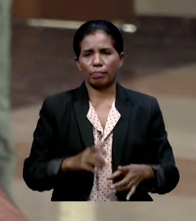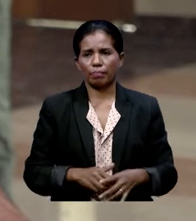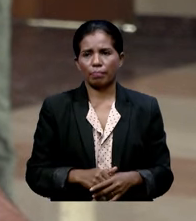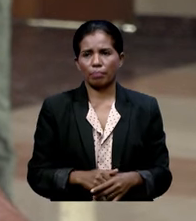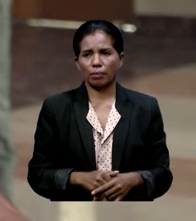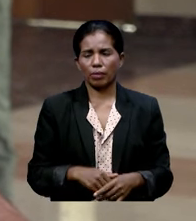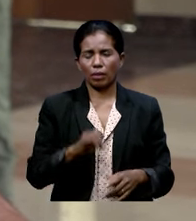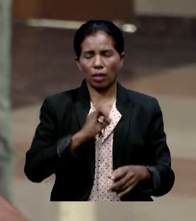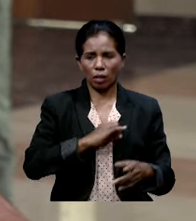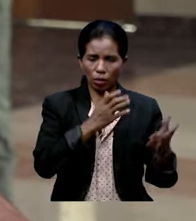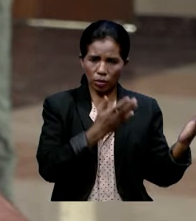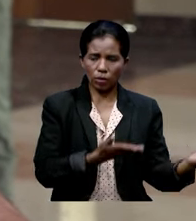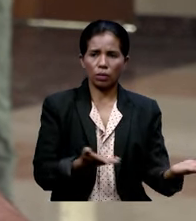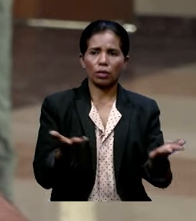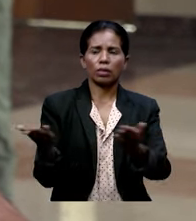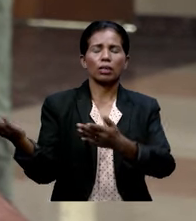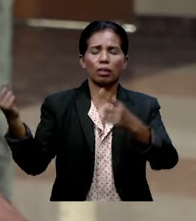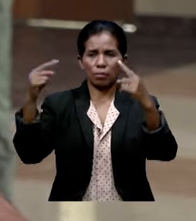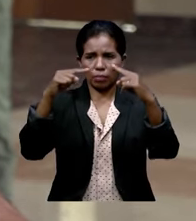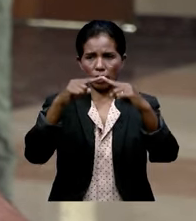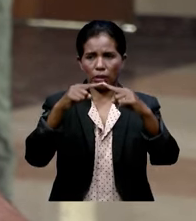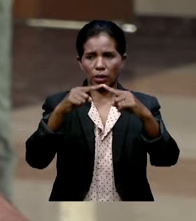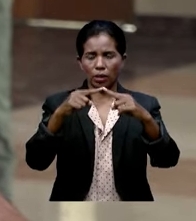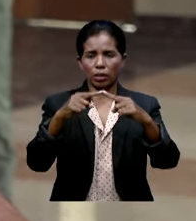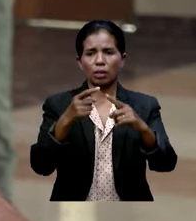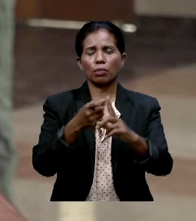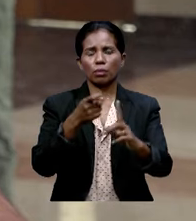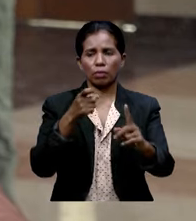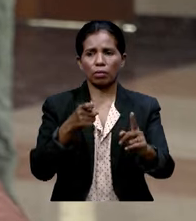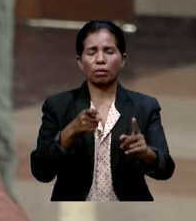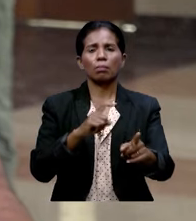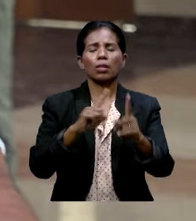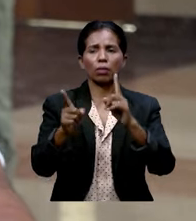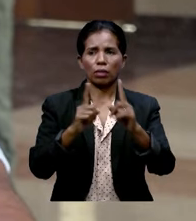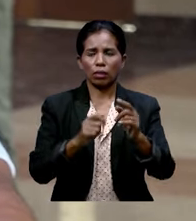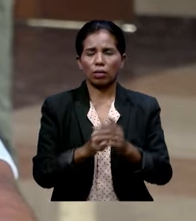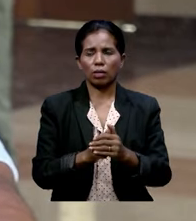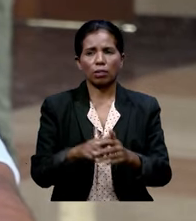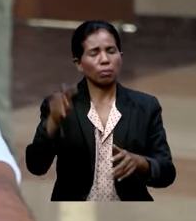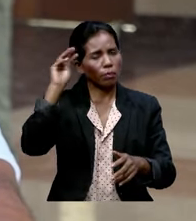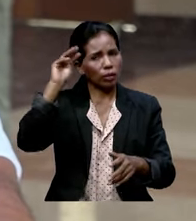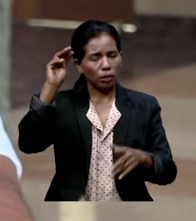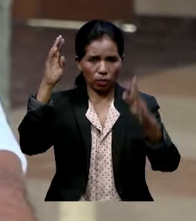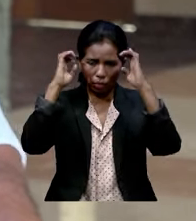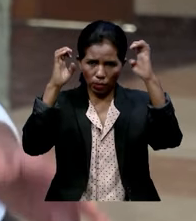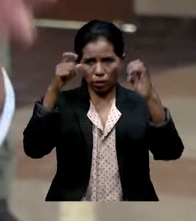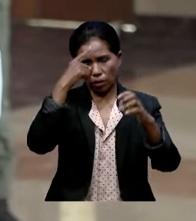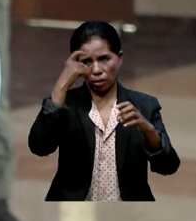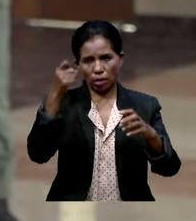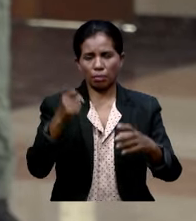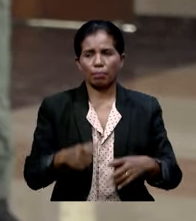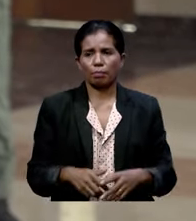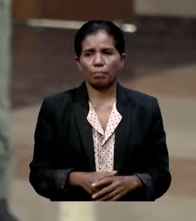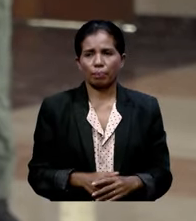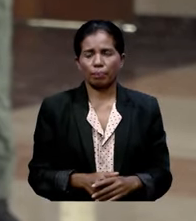alto? Alô, Isira, Maito, Russi, Maito, Ministério da Educação. Também,